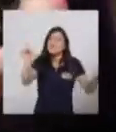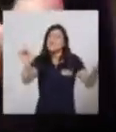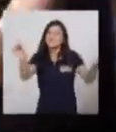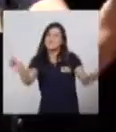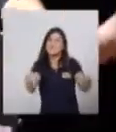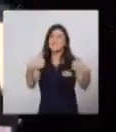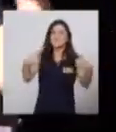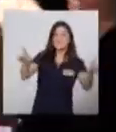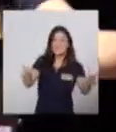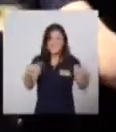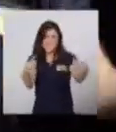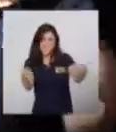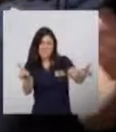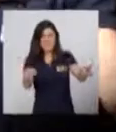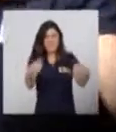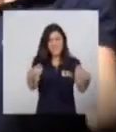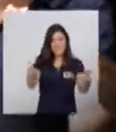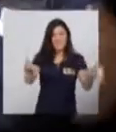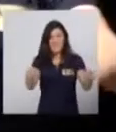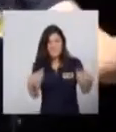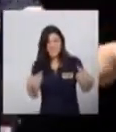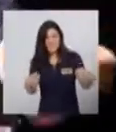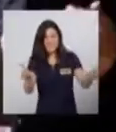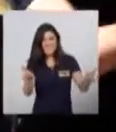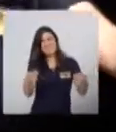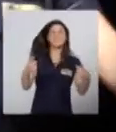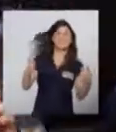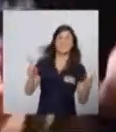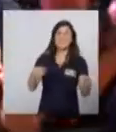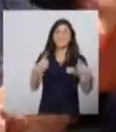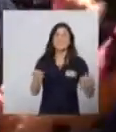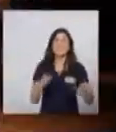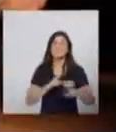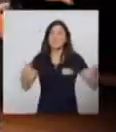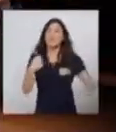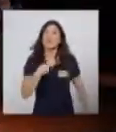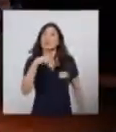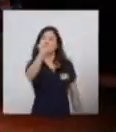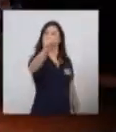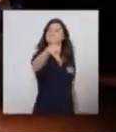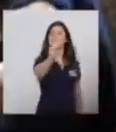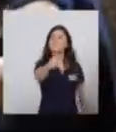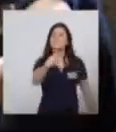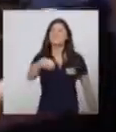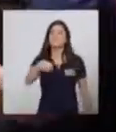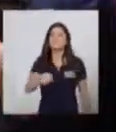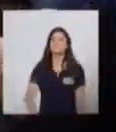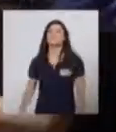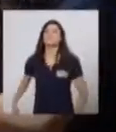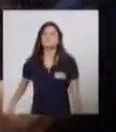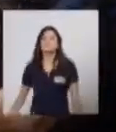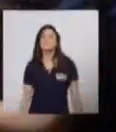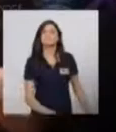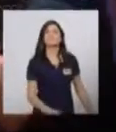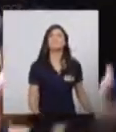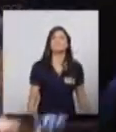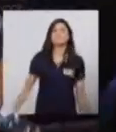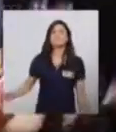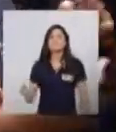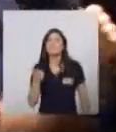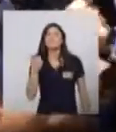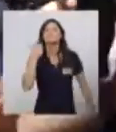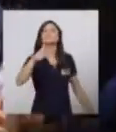Juro que entendo a melodia Diferente pessoa posso ser